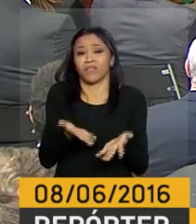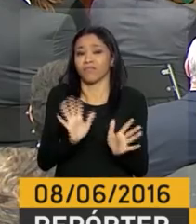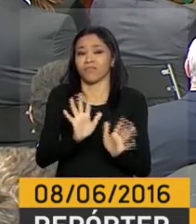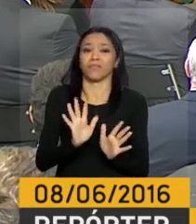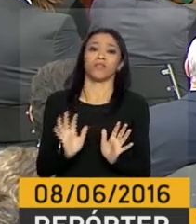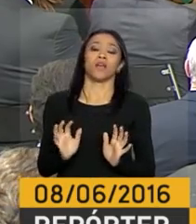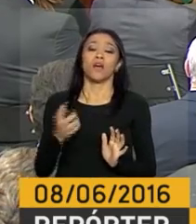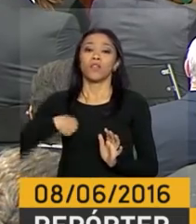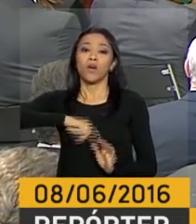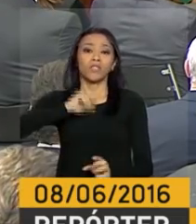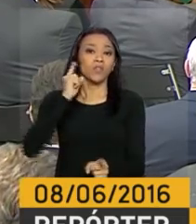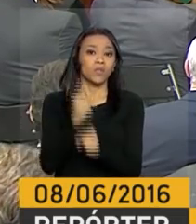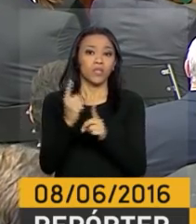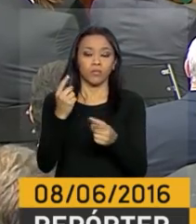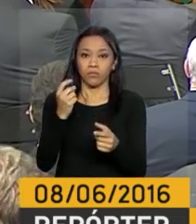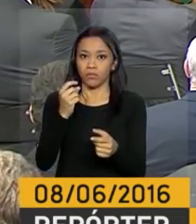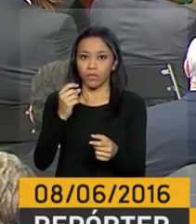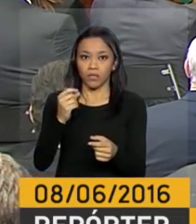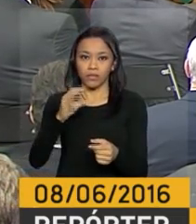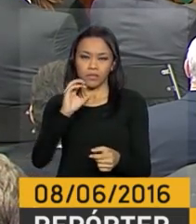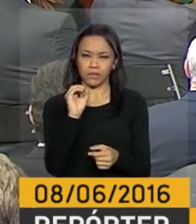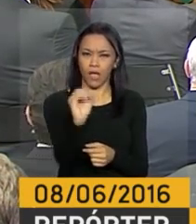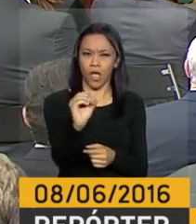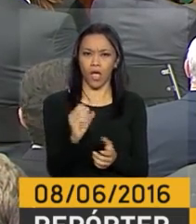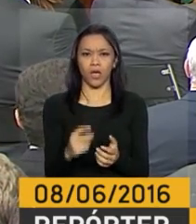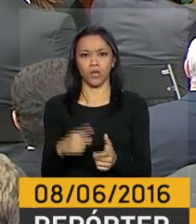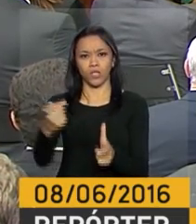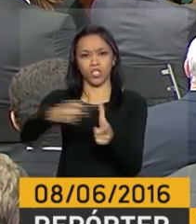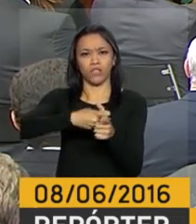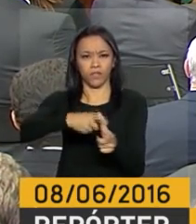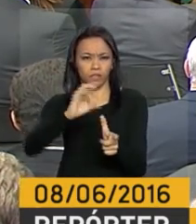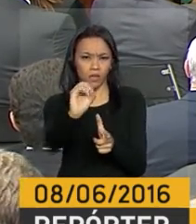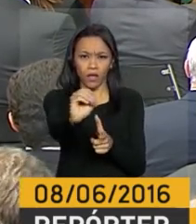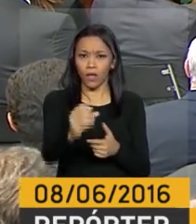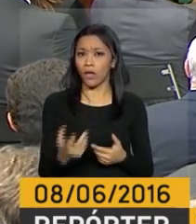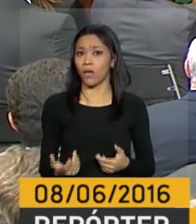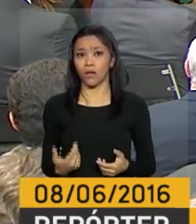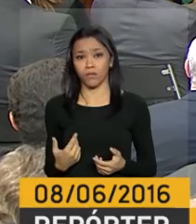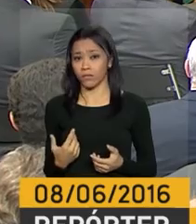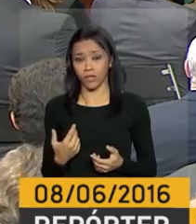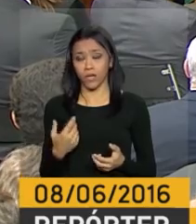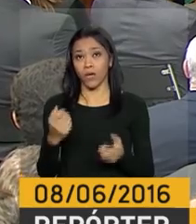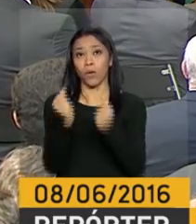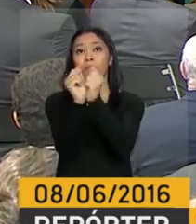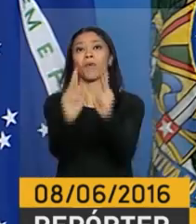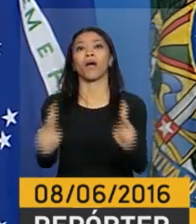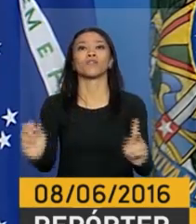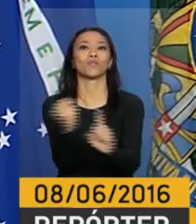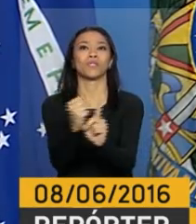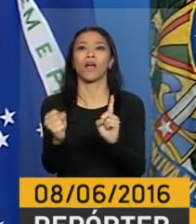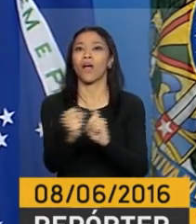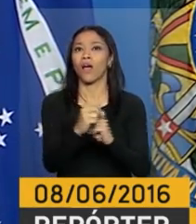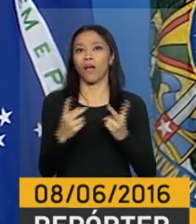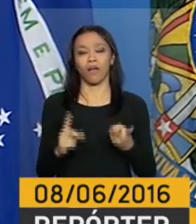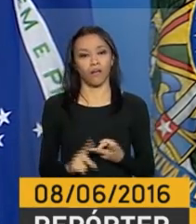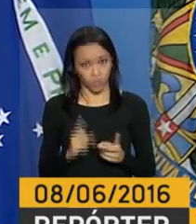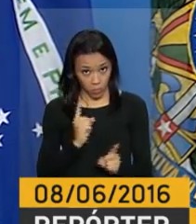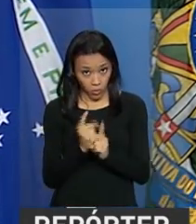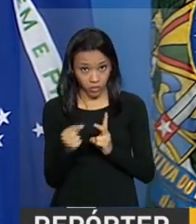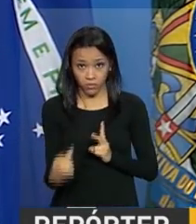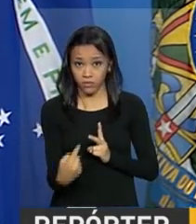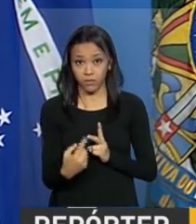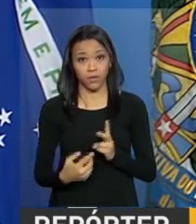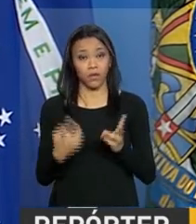encontrando um país com déficit zero nós não não estamos encontrando o país com Harmonia social nós não estamos encontrando um